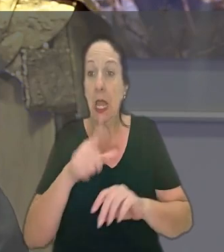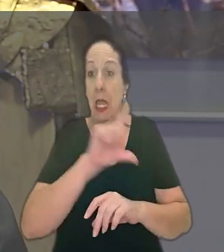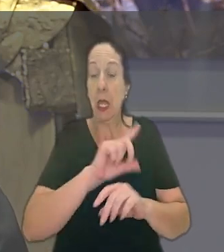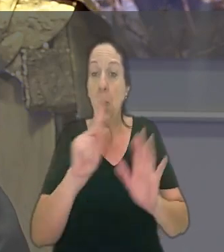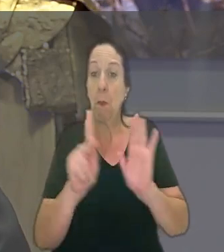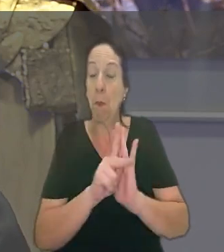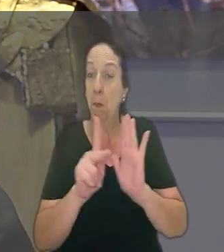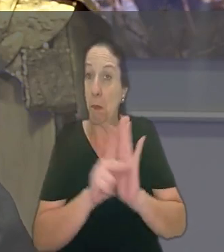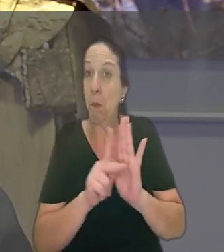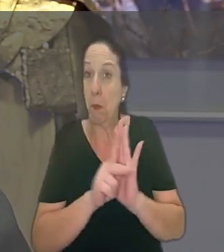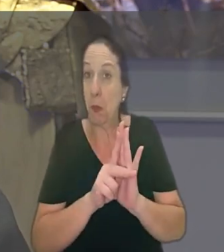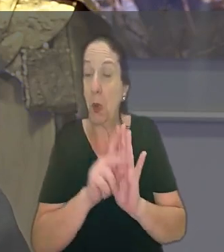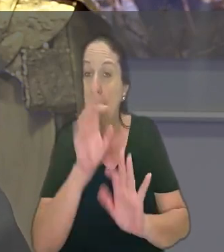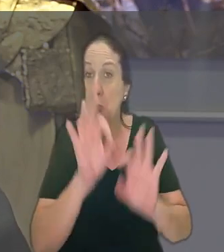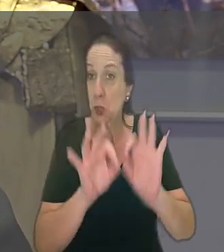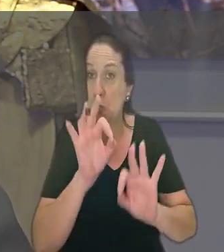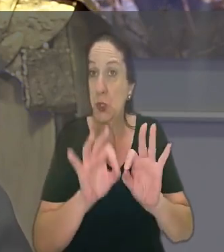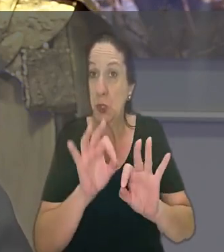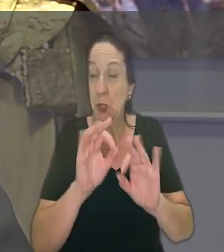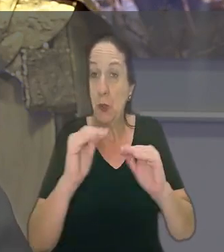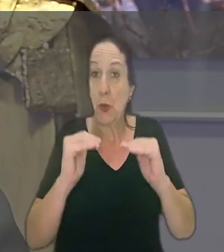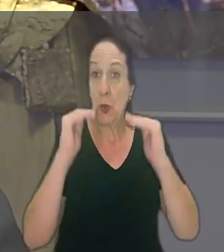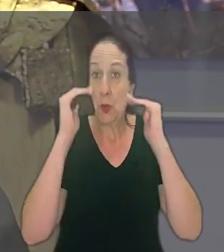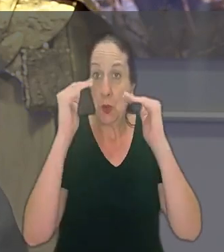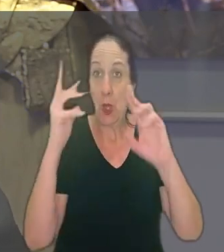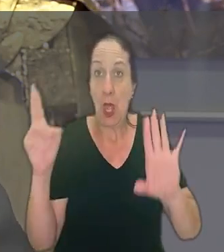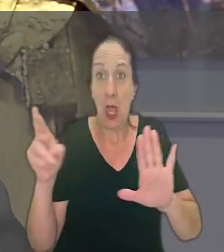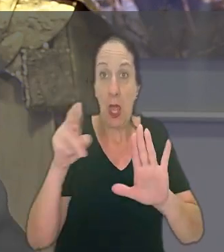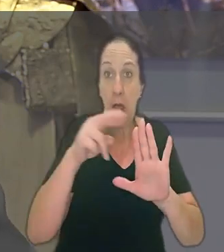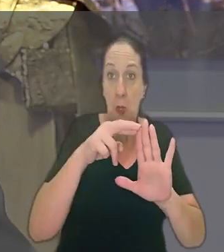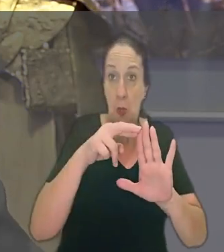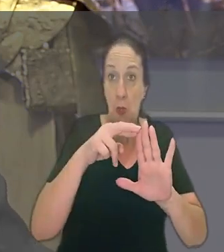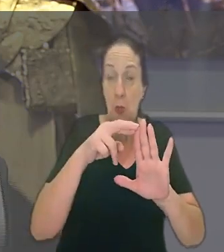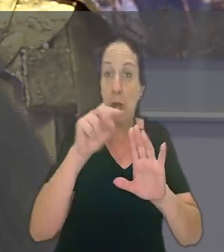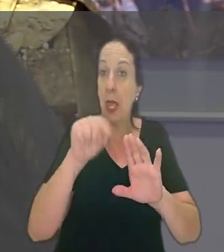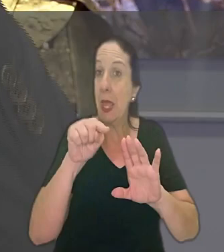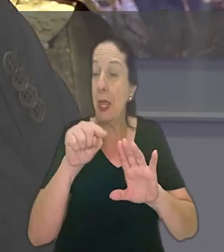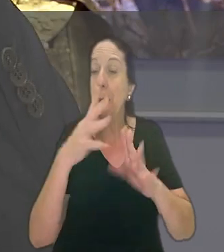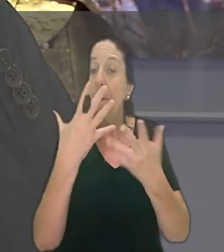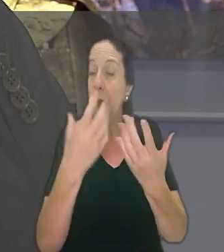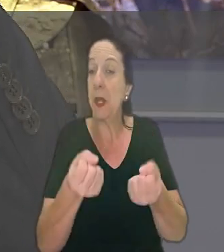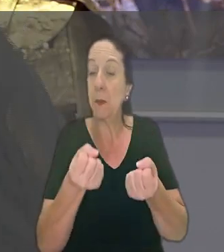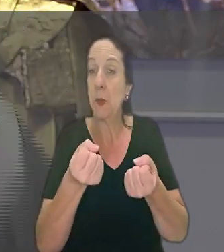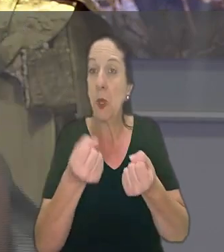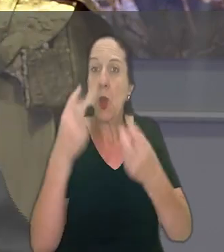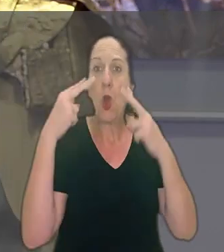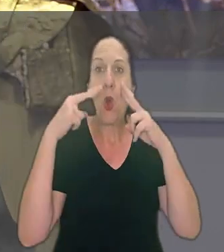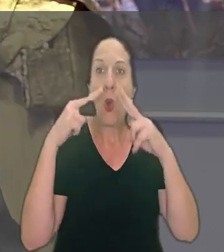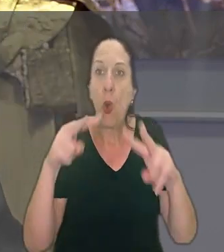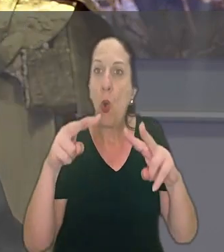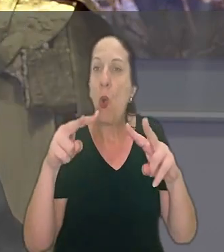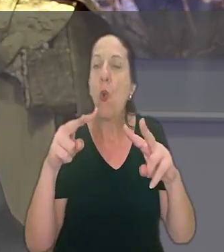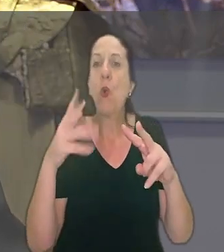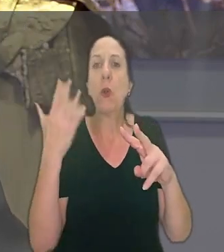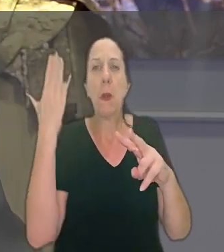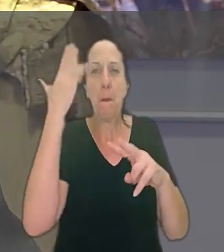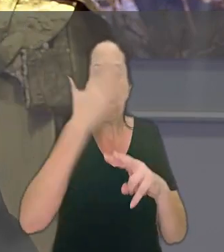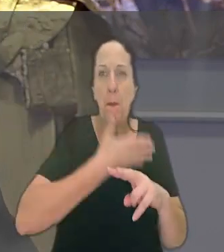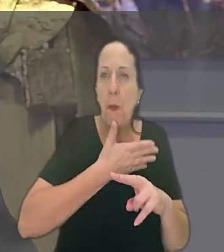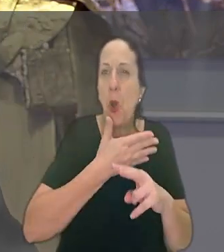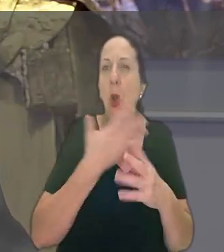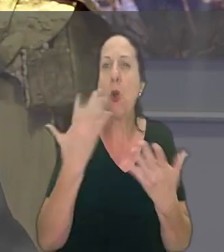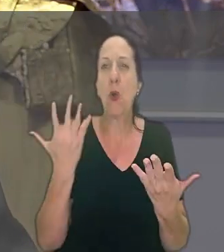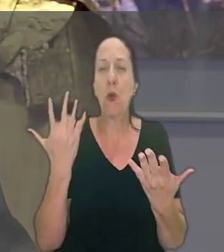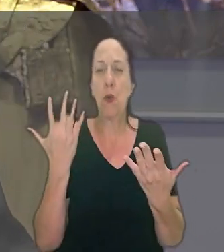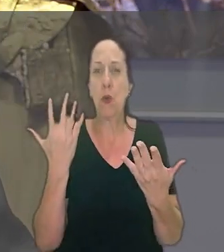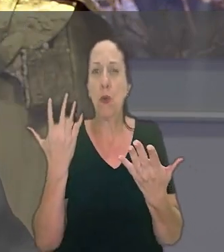recomendação anterior do próprio Conselho Nacional de Justiça, que foi elevada à resolução, e é um instrumento que permite o olhar probatório, ou seja, a